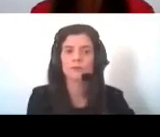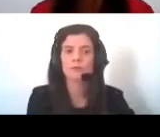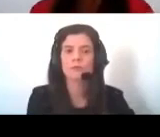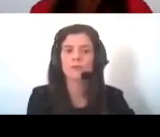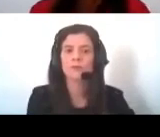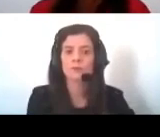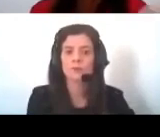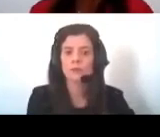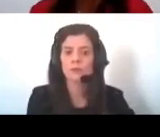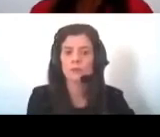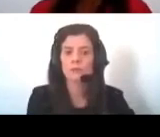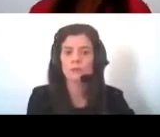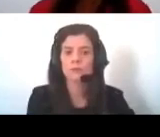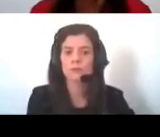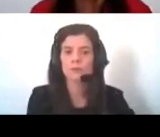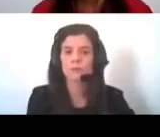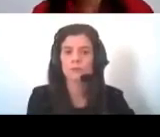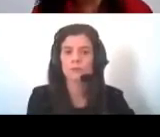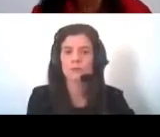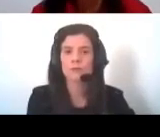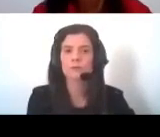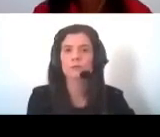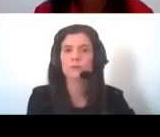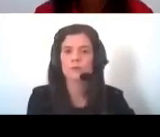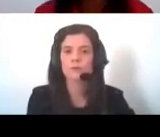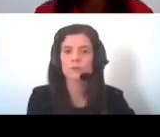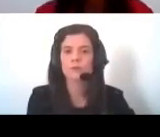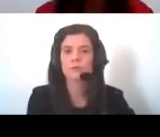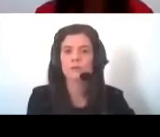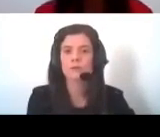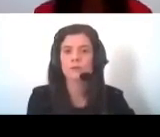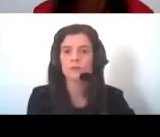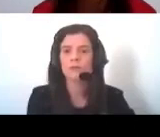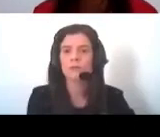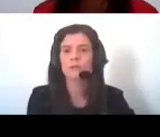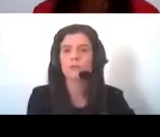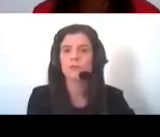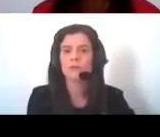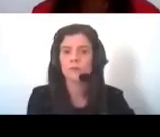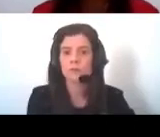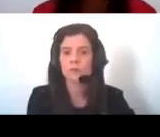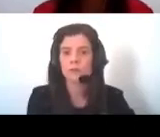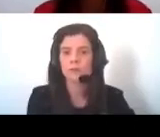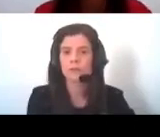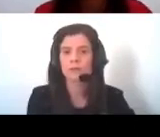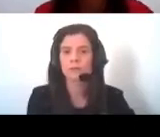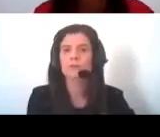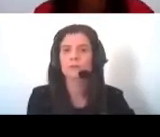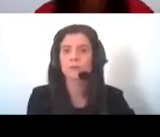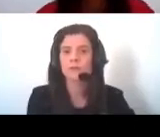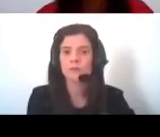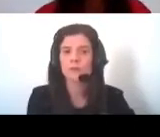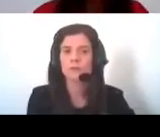motivação sempre vinculado ao trabalho, né? Então, sempre ligado como eu vou motivar o